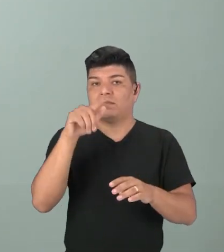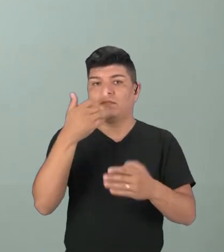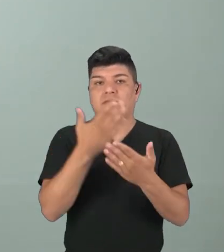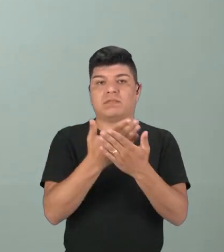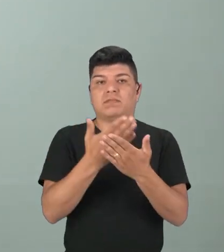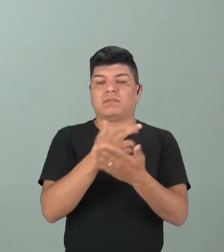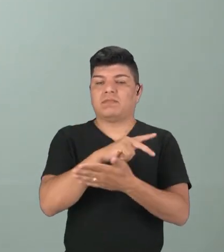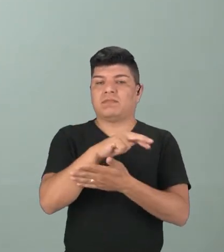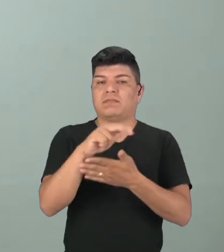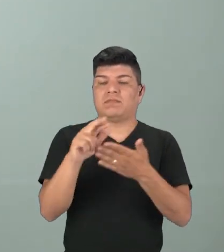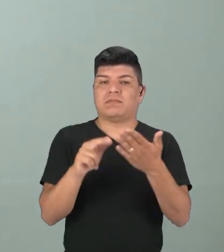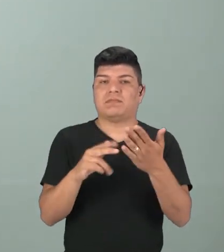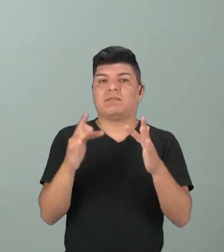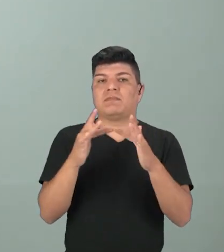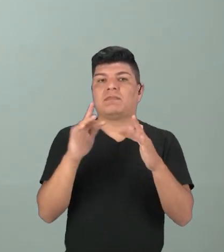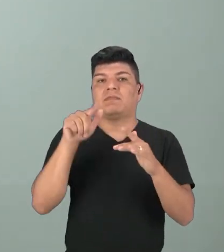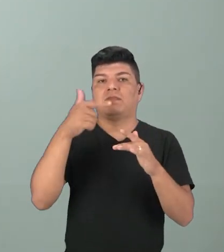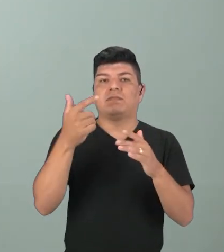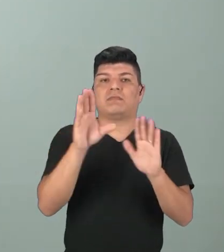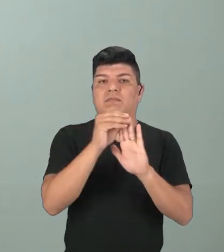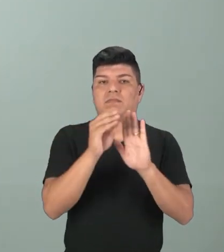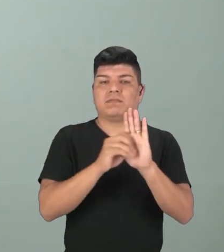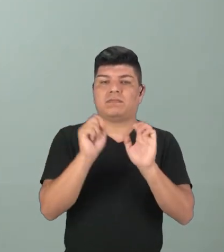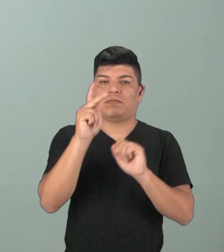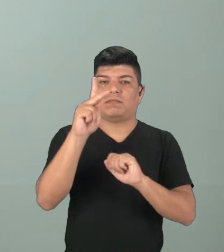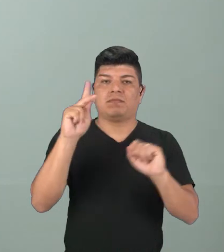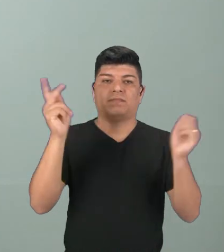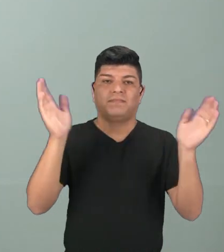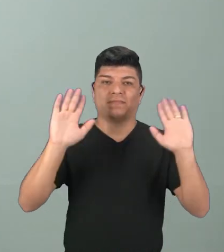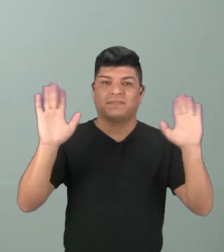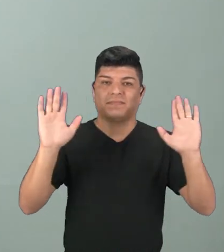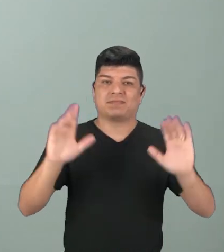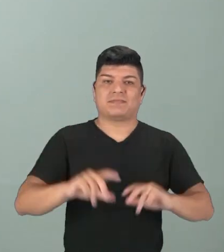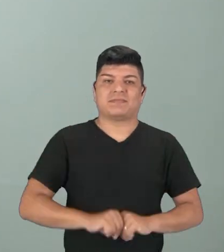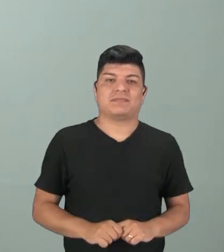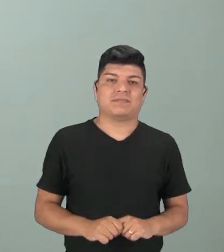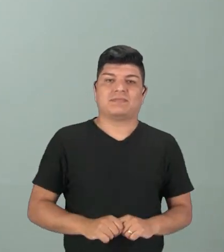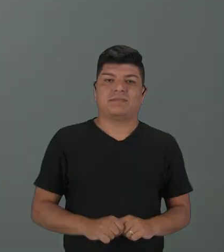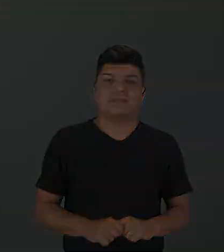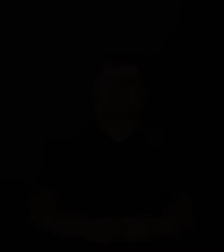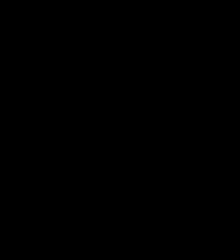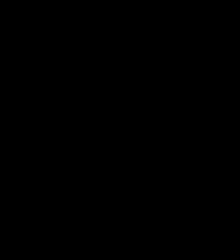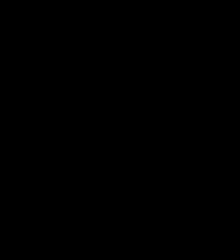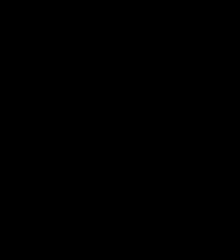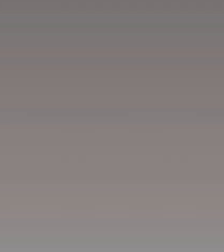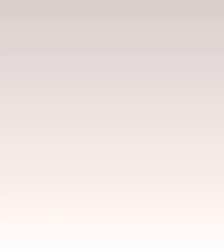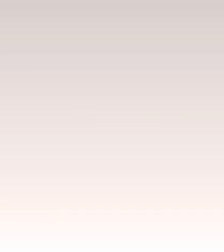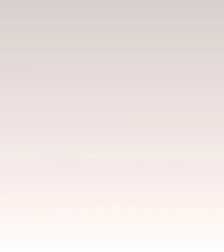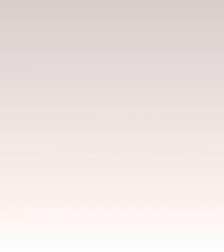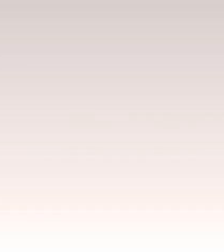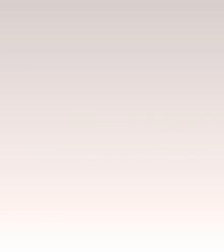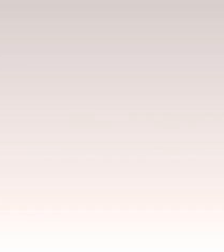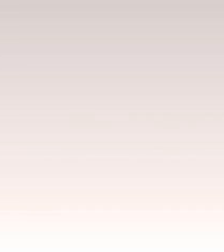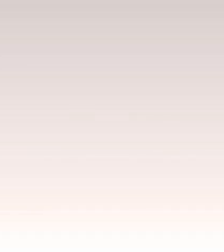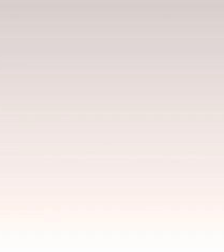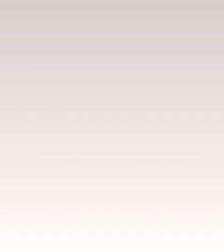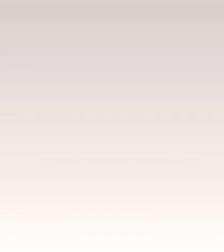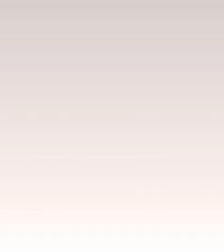aula quantas vezes vocês quiserem e ter acesso a mais conteúdos, ok? See you next class!